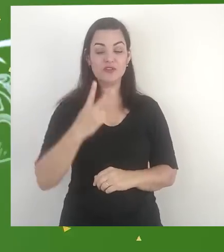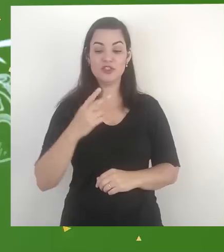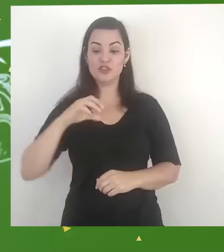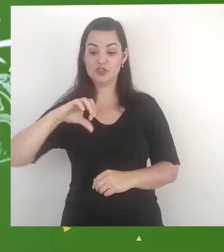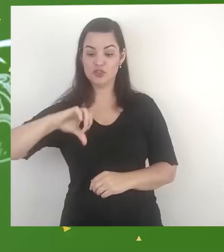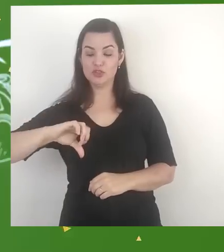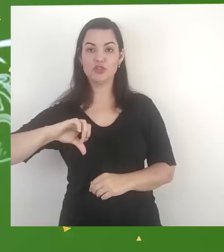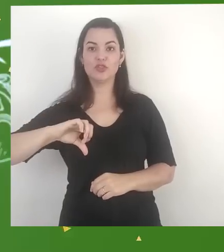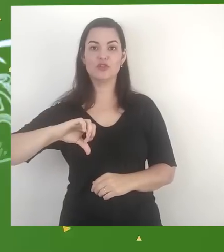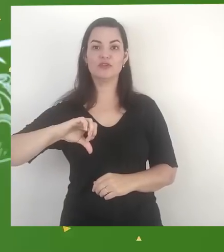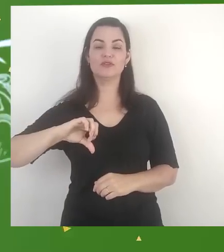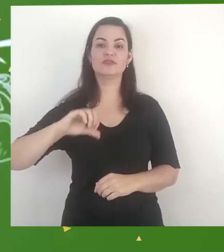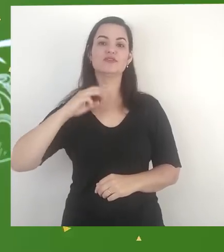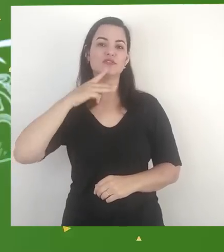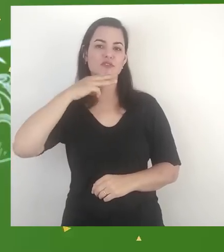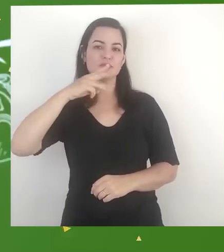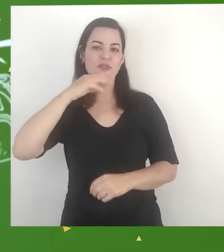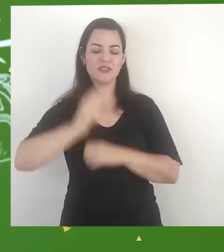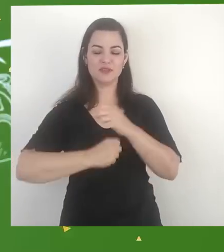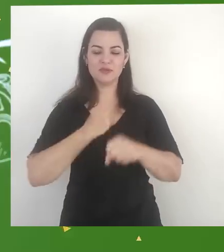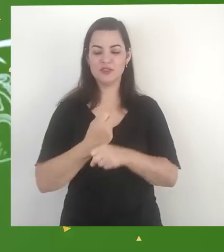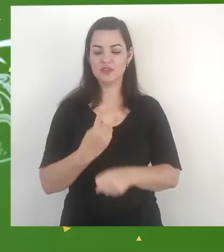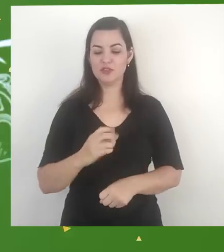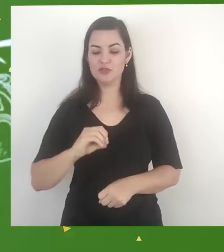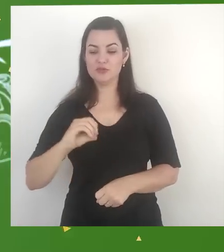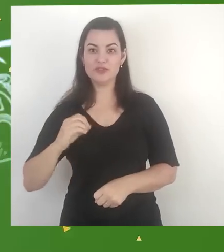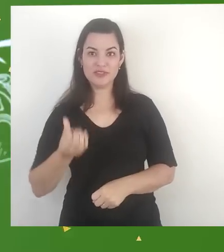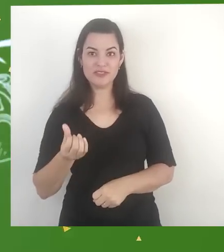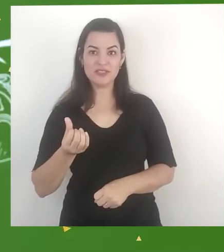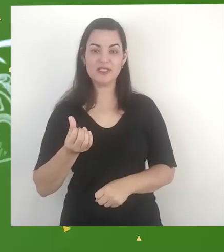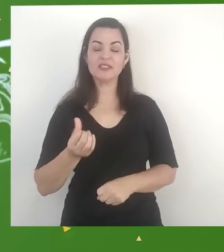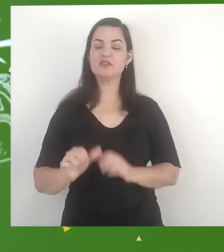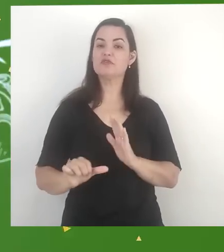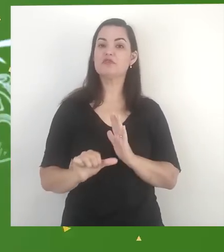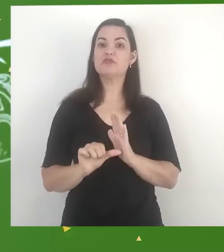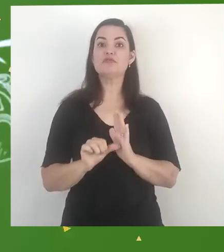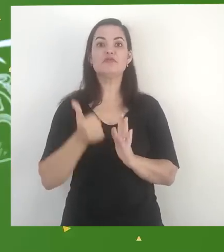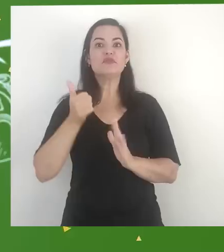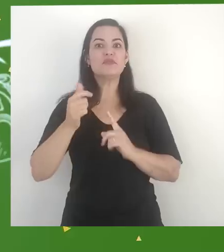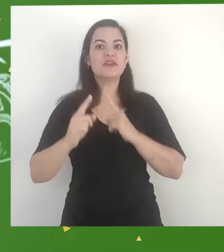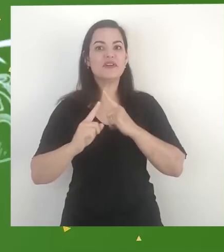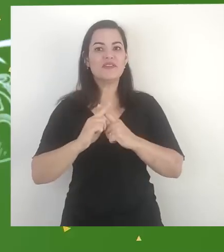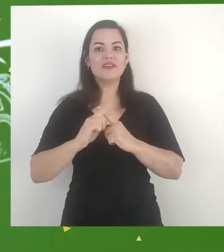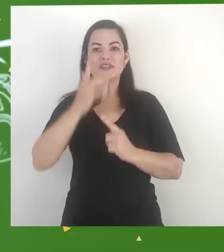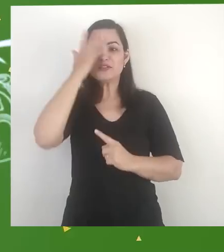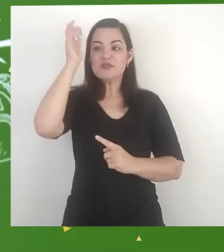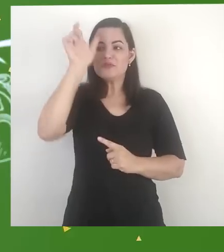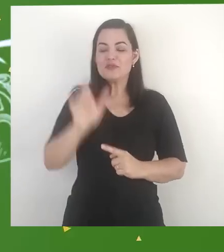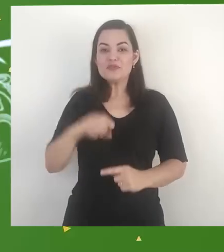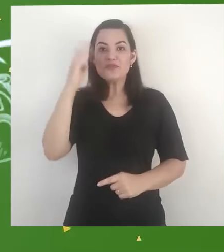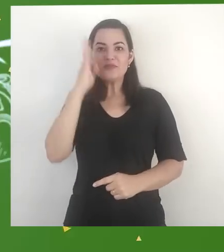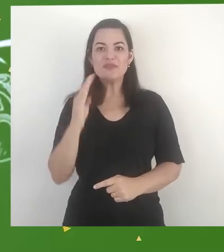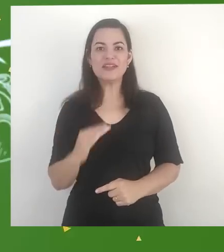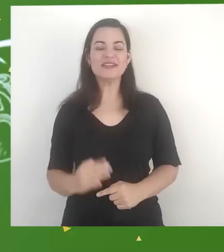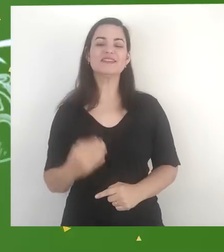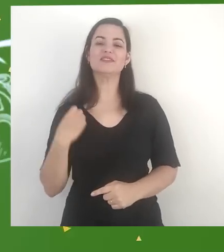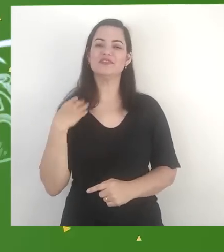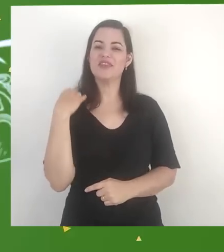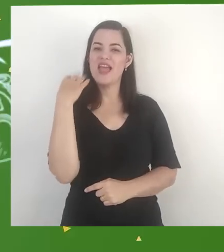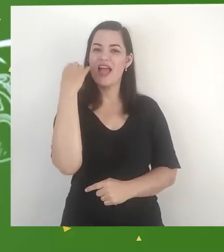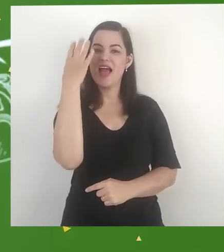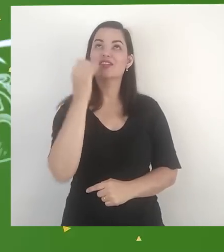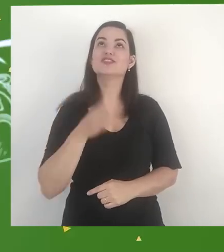de março de 2006, aconteceu a primeira viagem espacial de um brasileiro, que